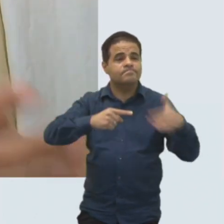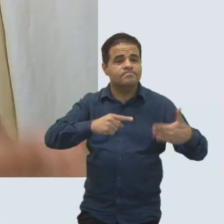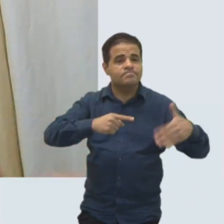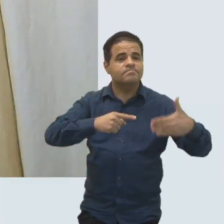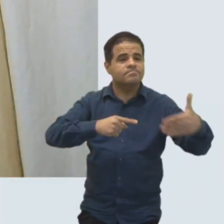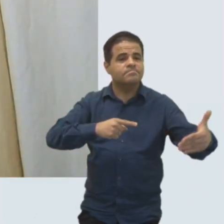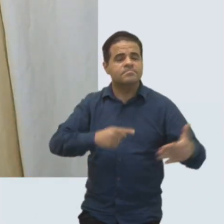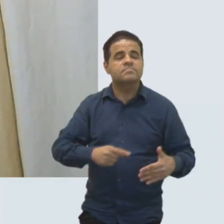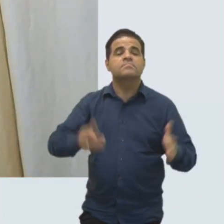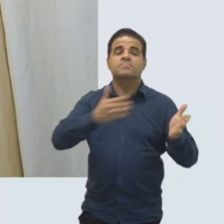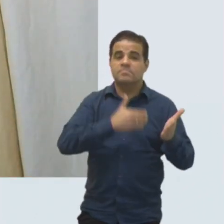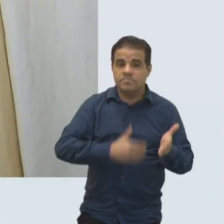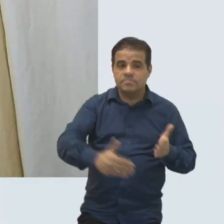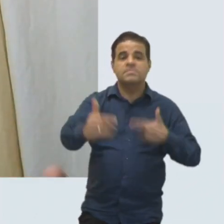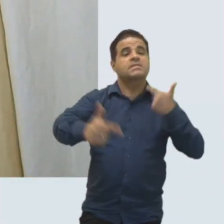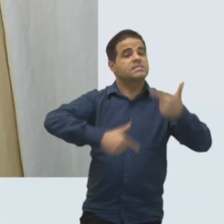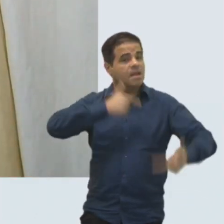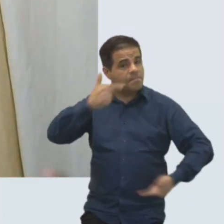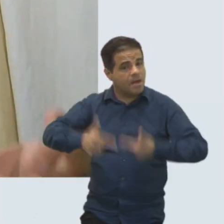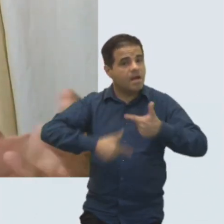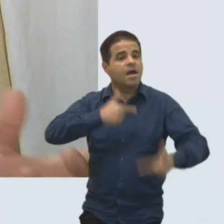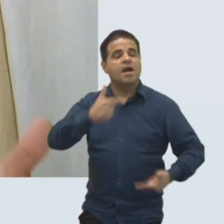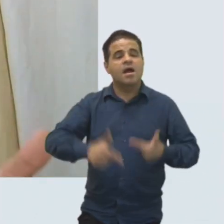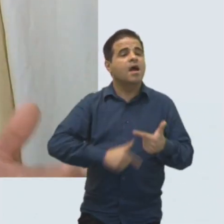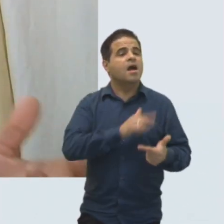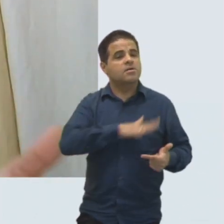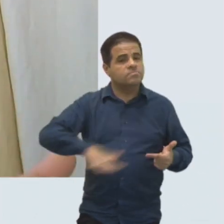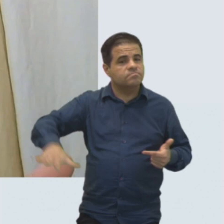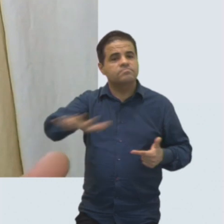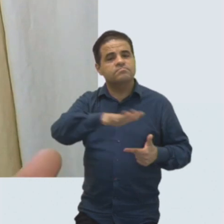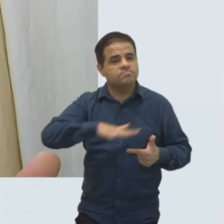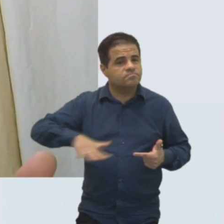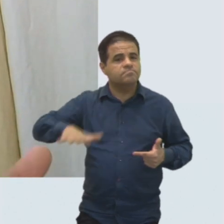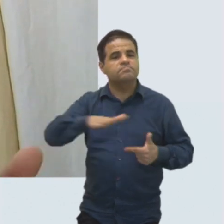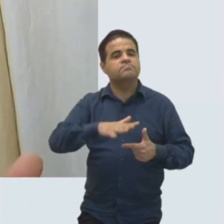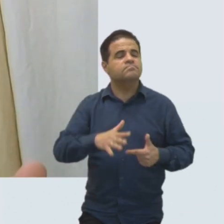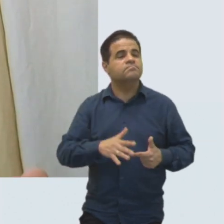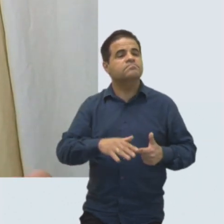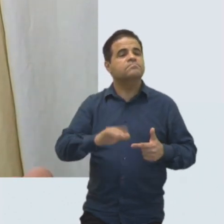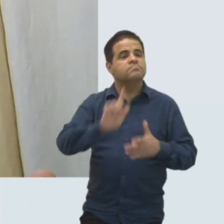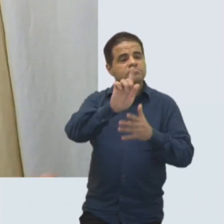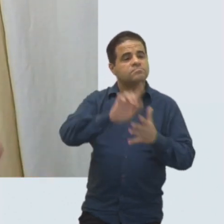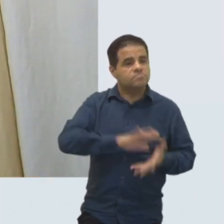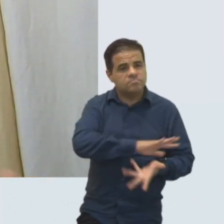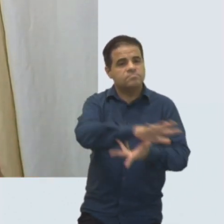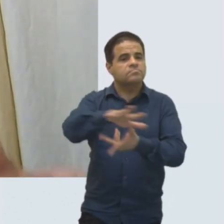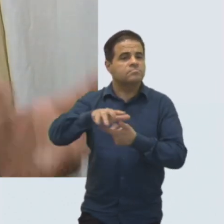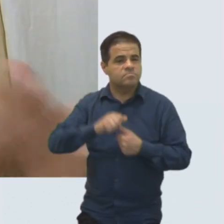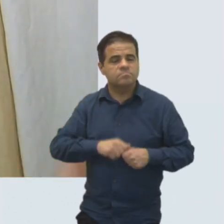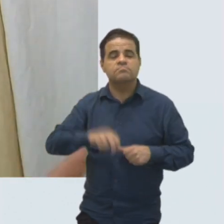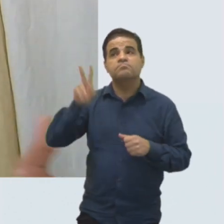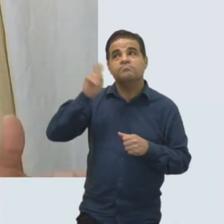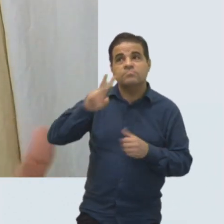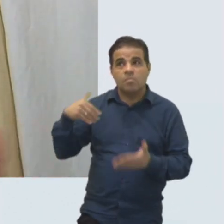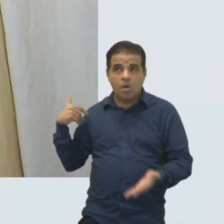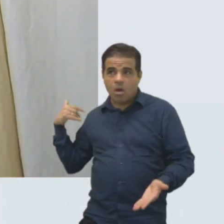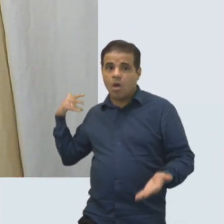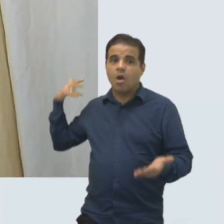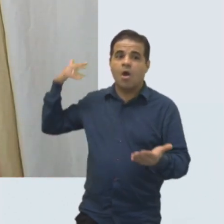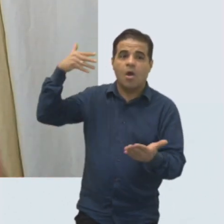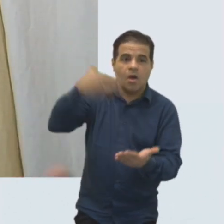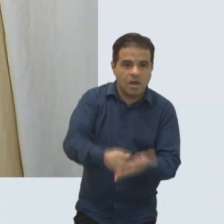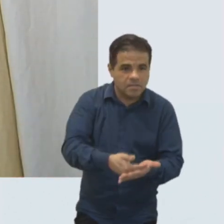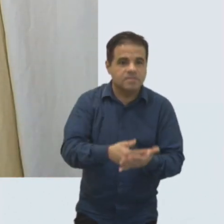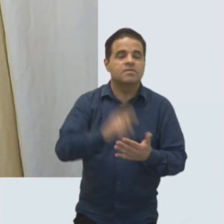que a partir desse trabalho foi levantado, a partir de um trabalho que foi a princípio um levantamento bibliográfico de historização do que é ali